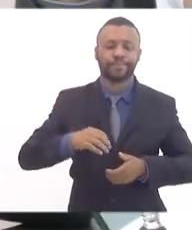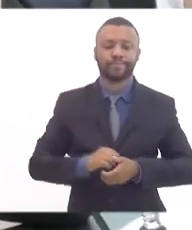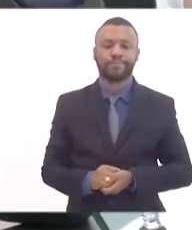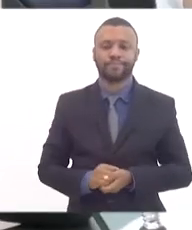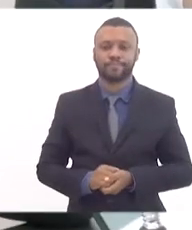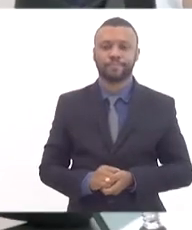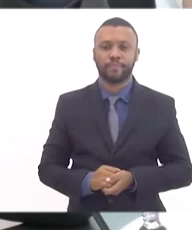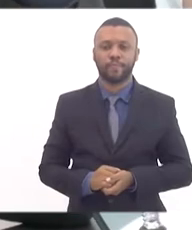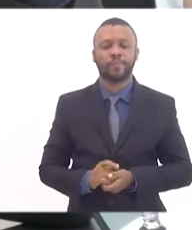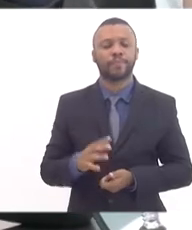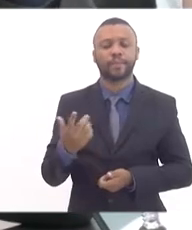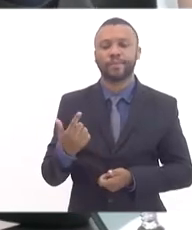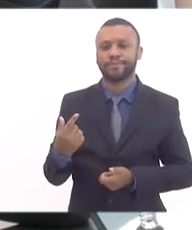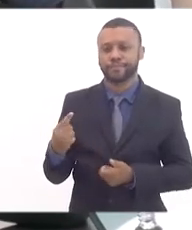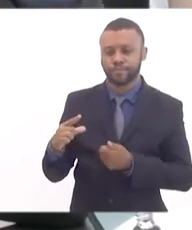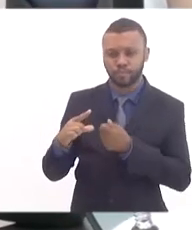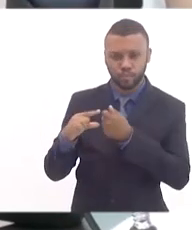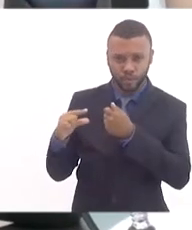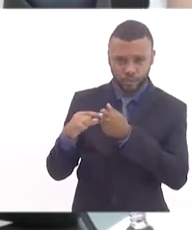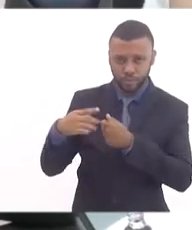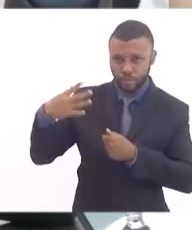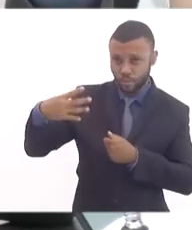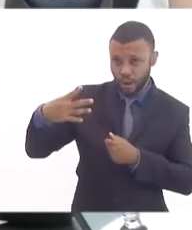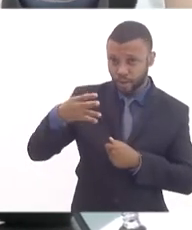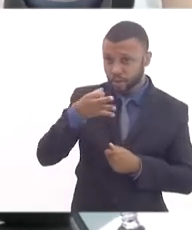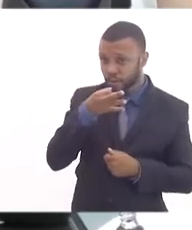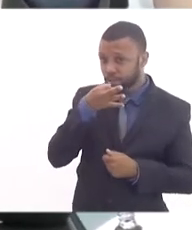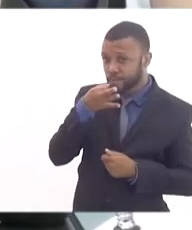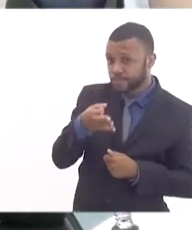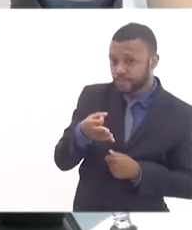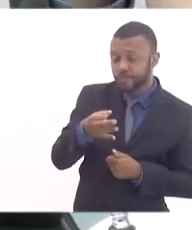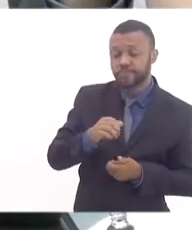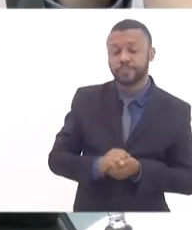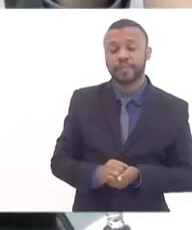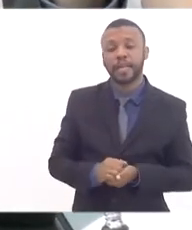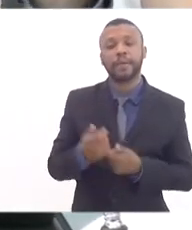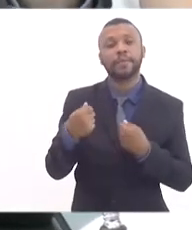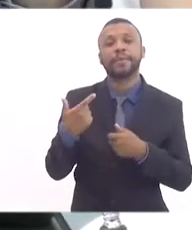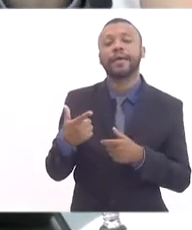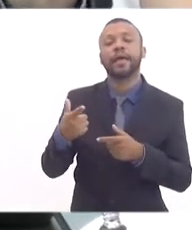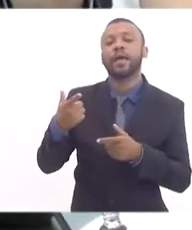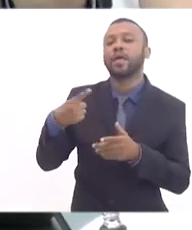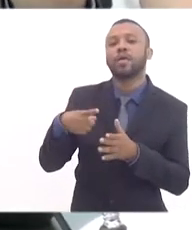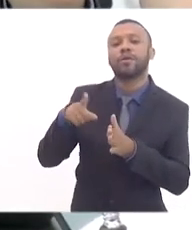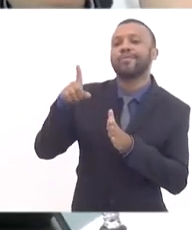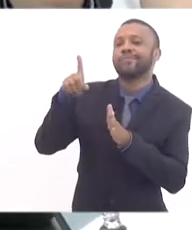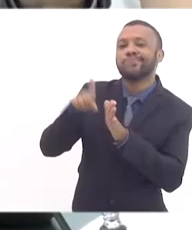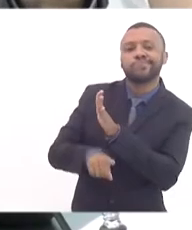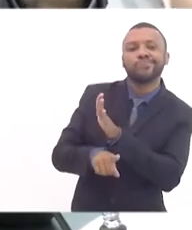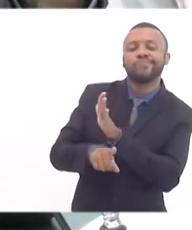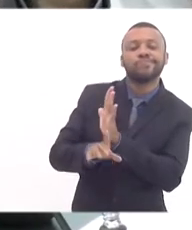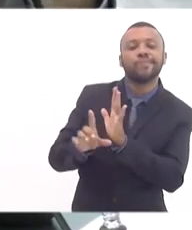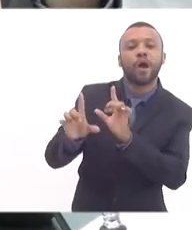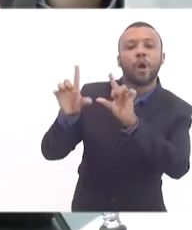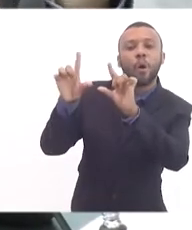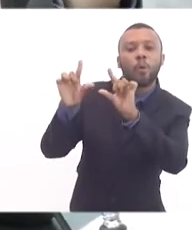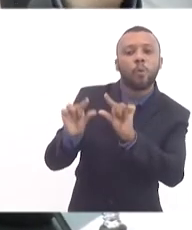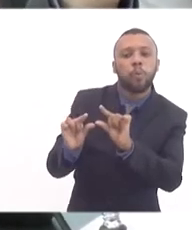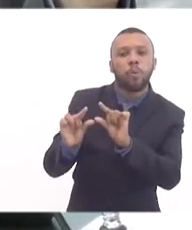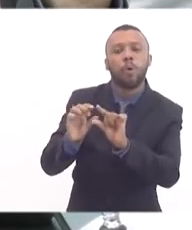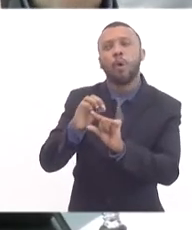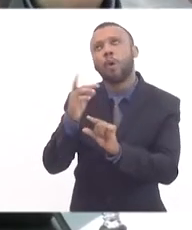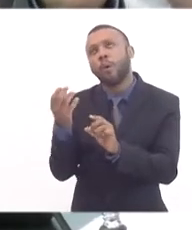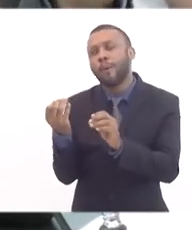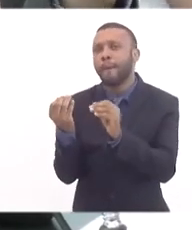quatro no meu entendimento ele já ser suprimido ou deixar